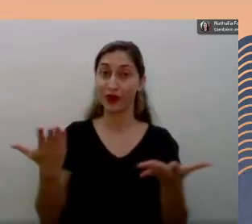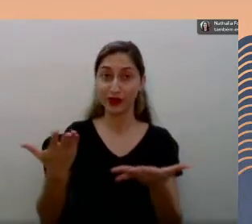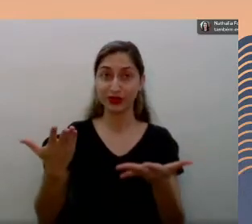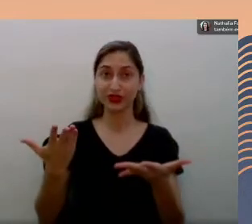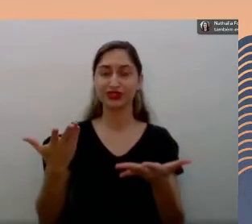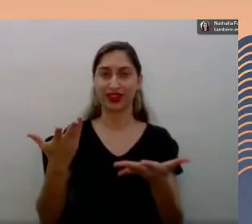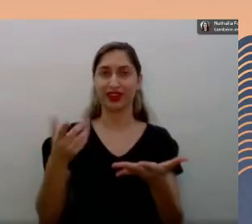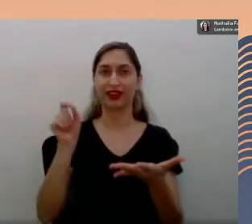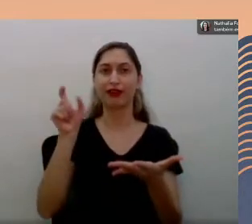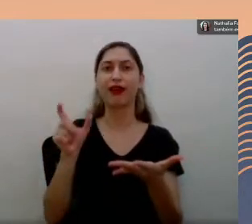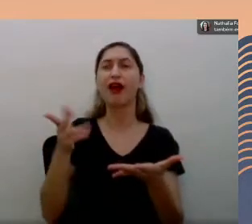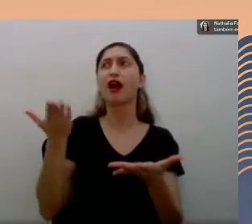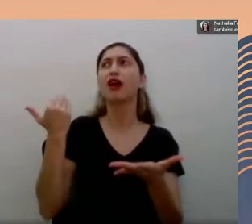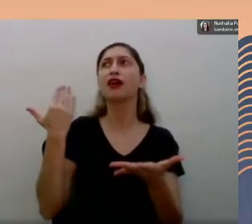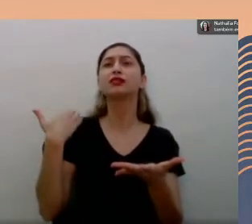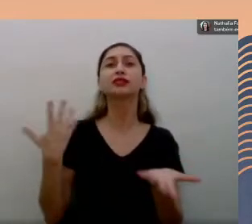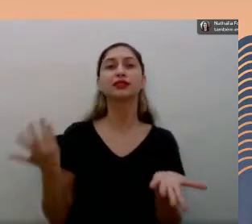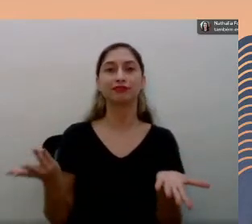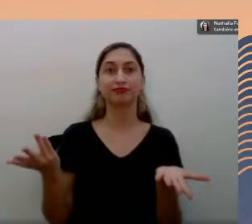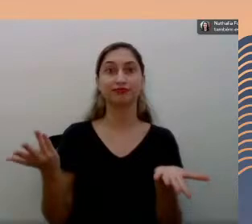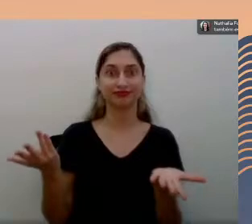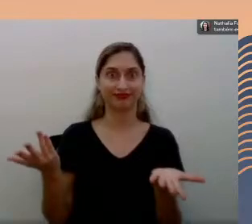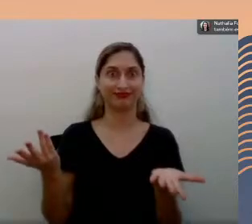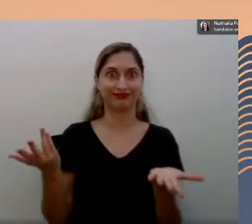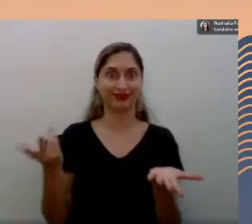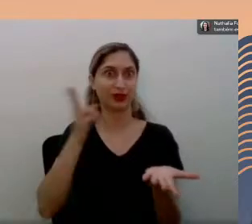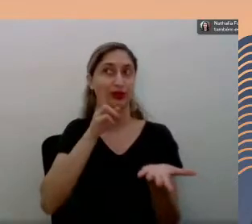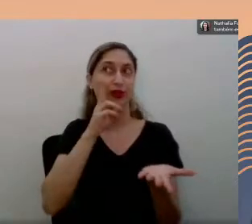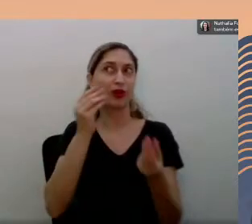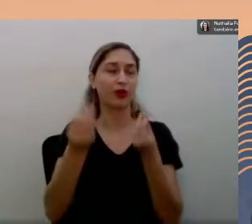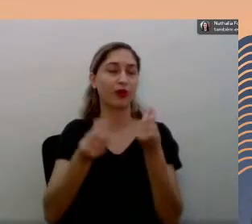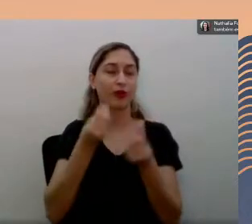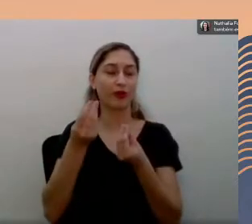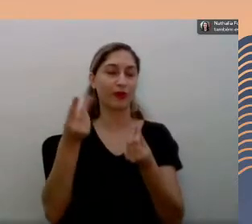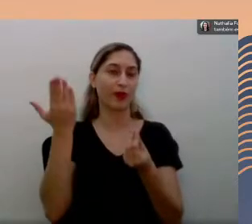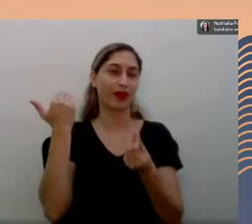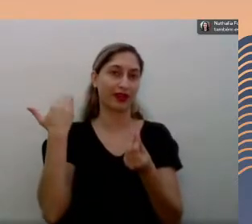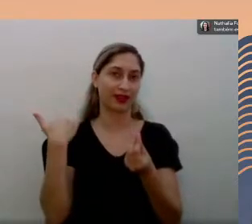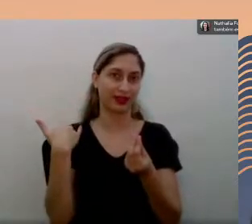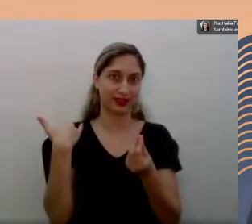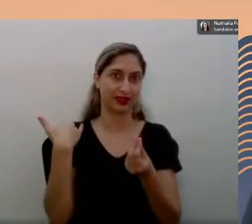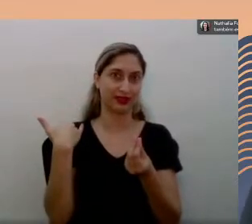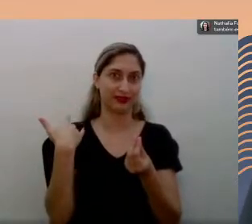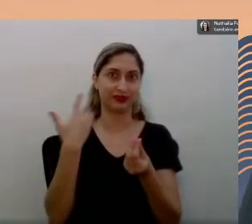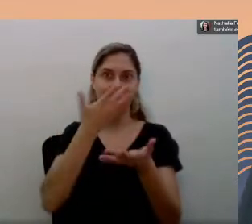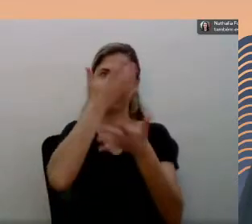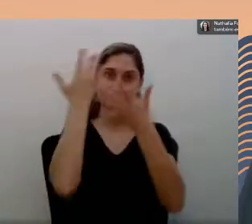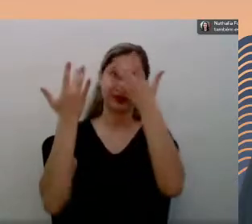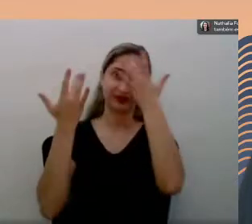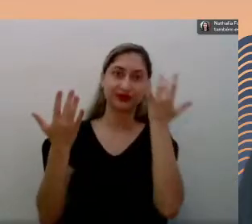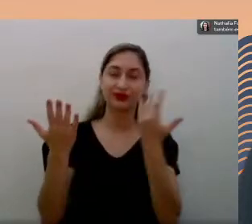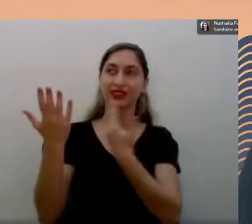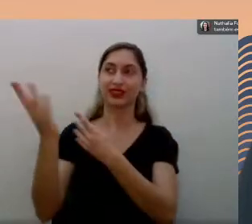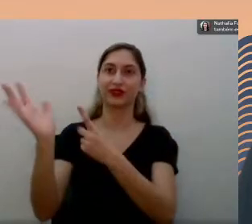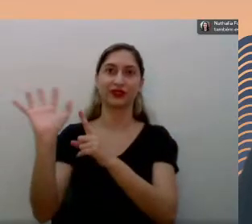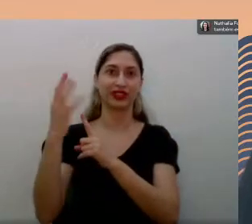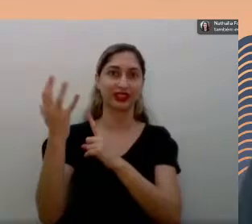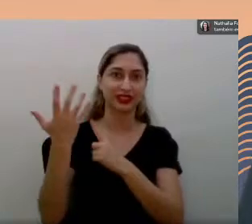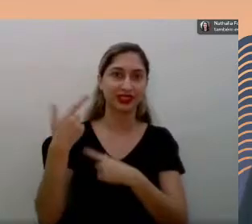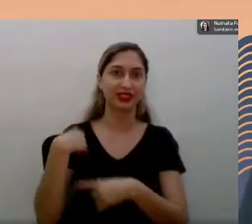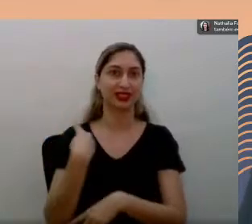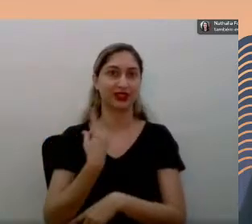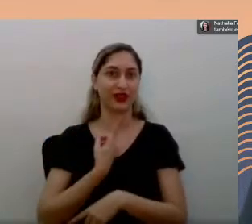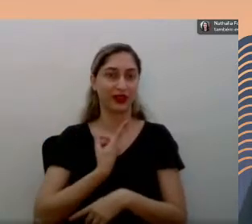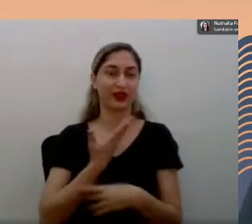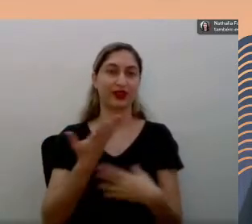né que deixaram aqui um pouco só contribuição né um pedaço da vida delas para a gente pudesse né